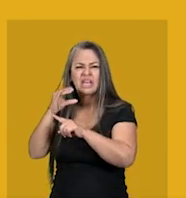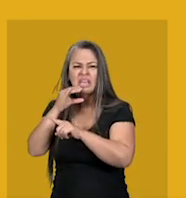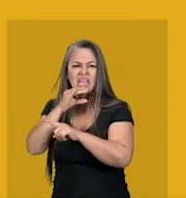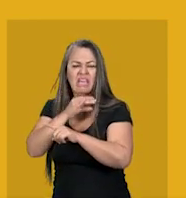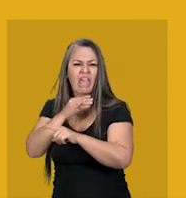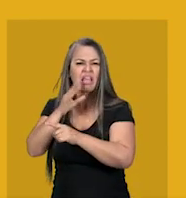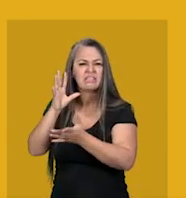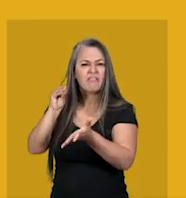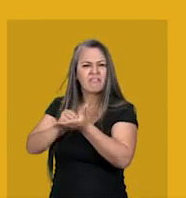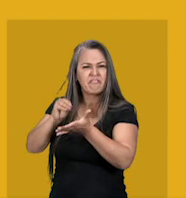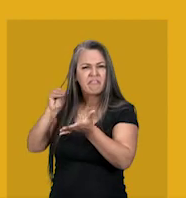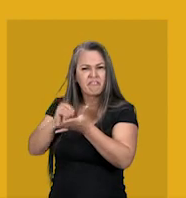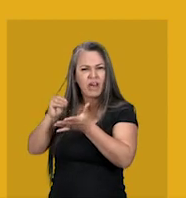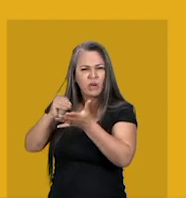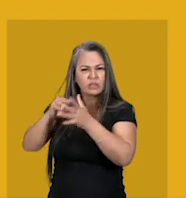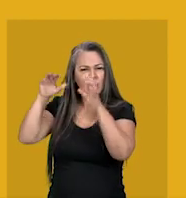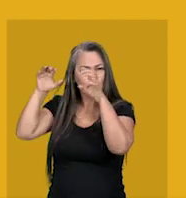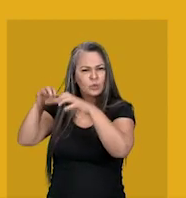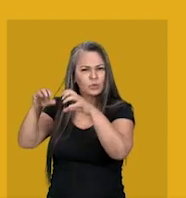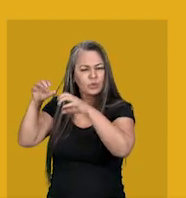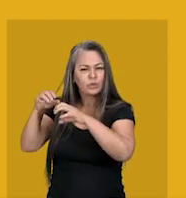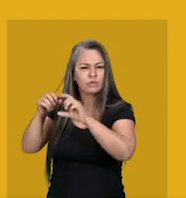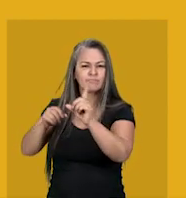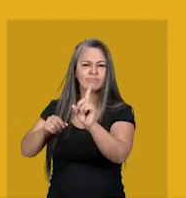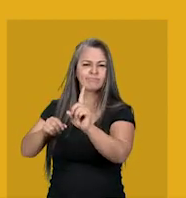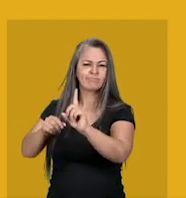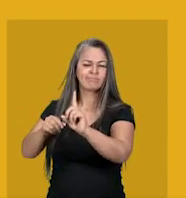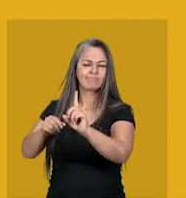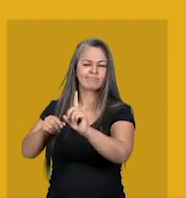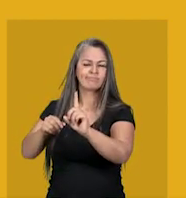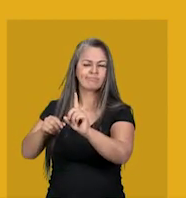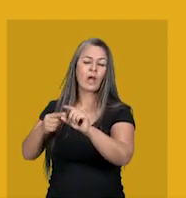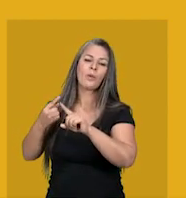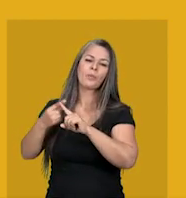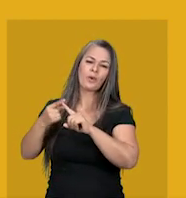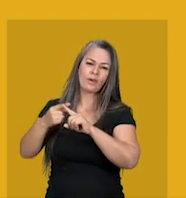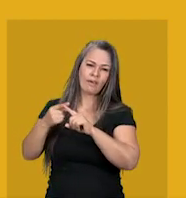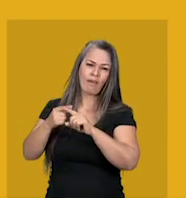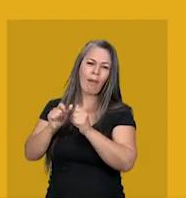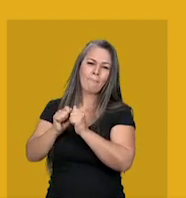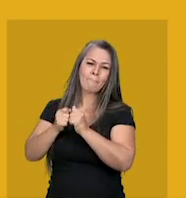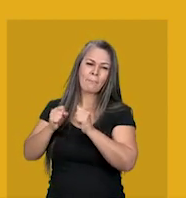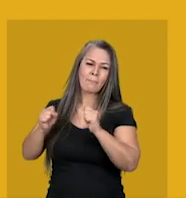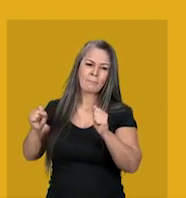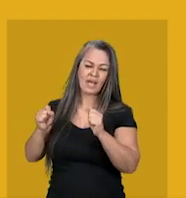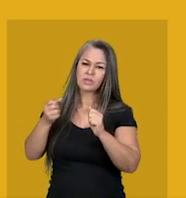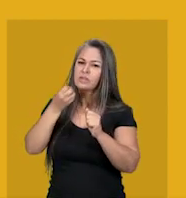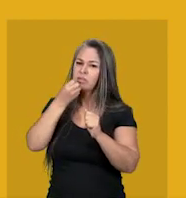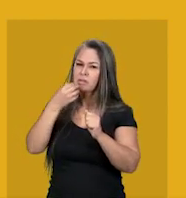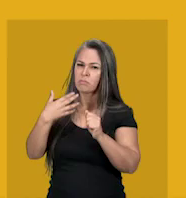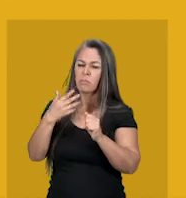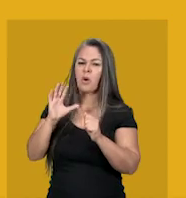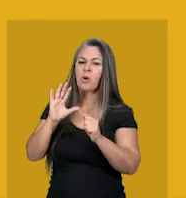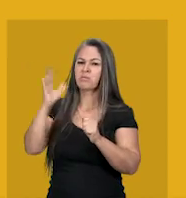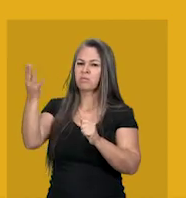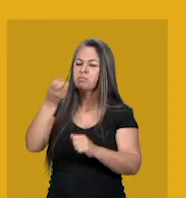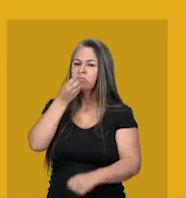chuvas, já que grande parte do território não apresenta predomínio de climas